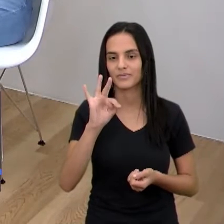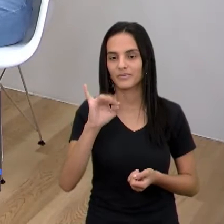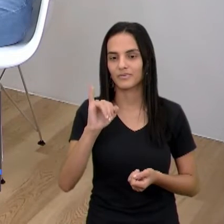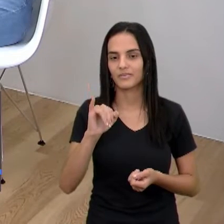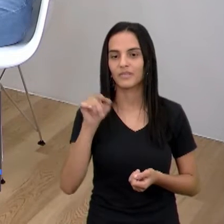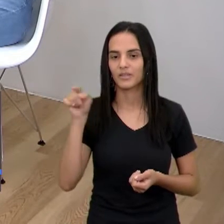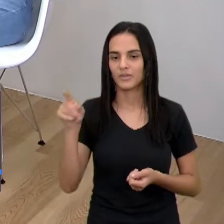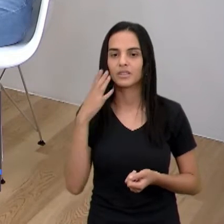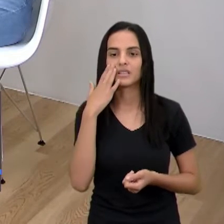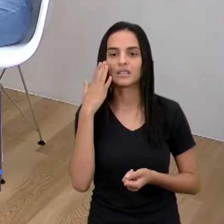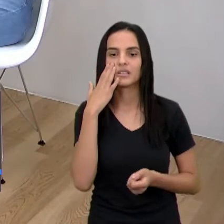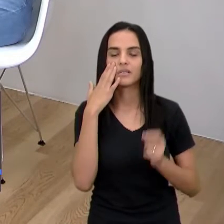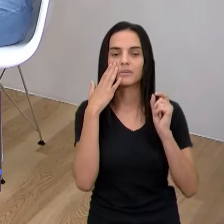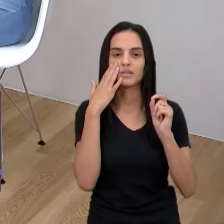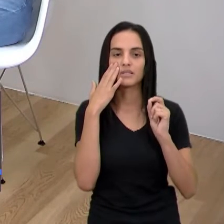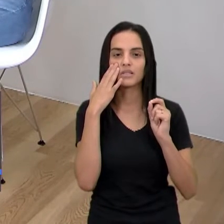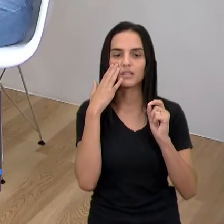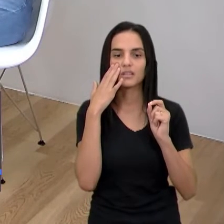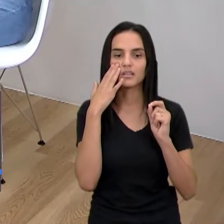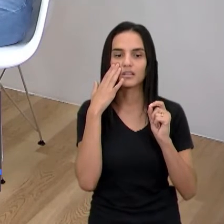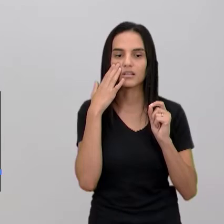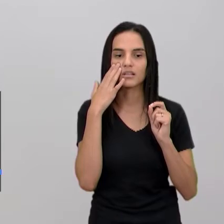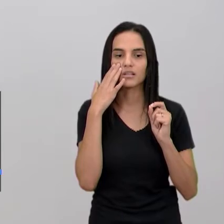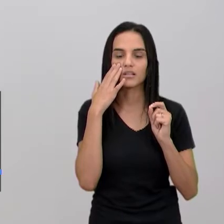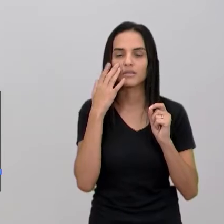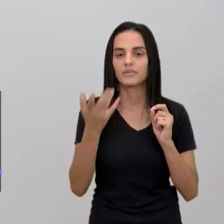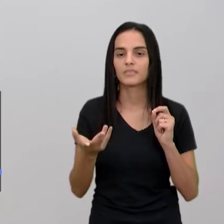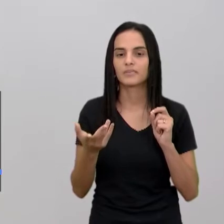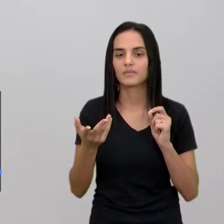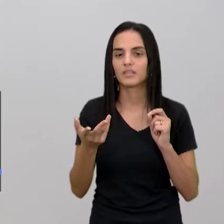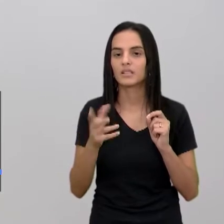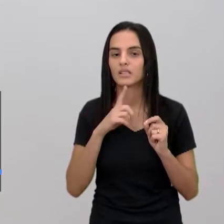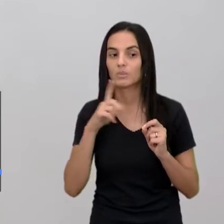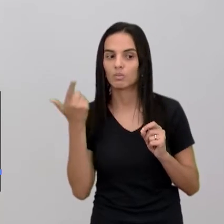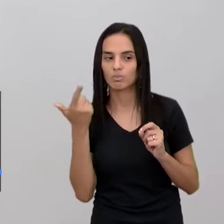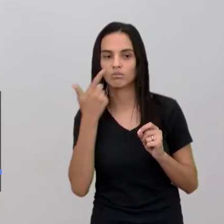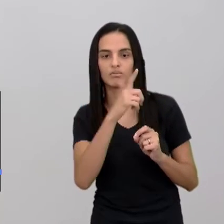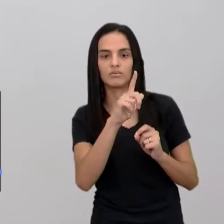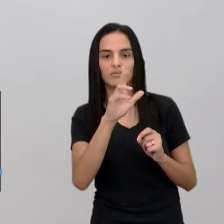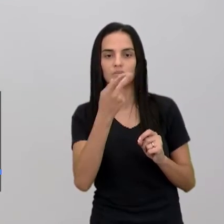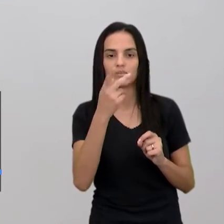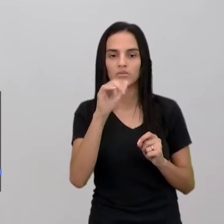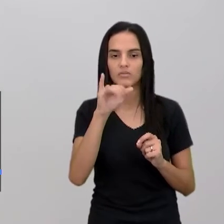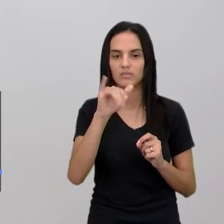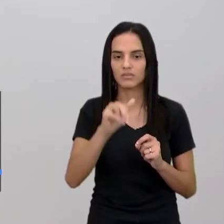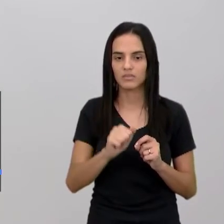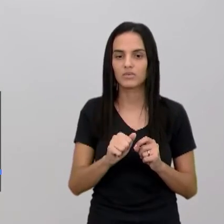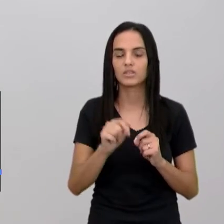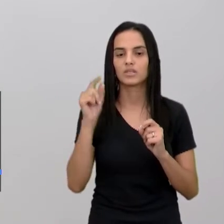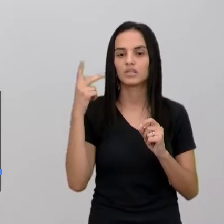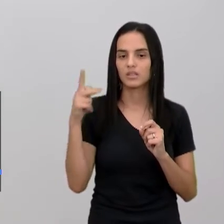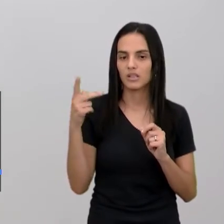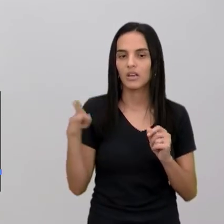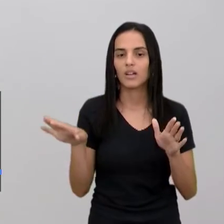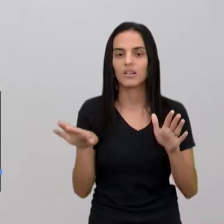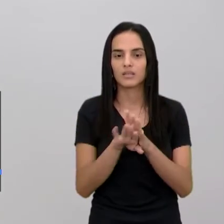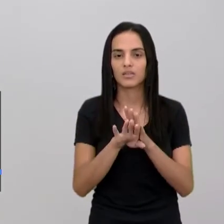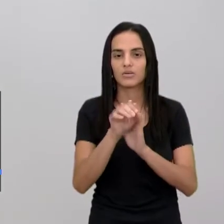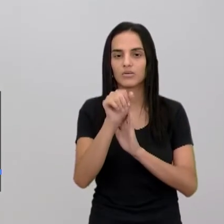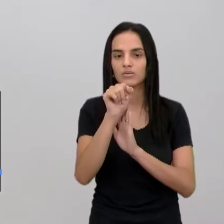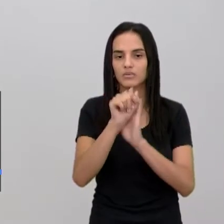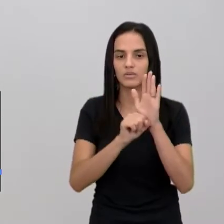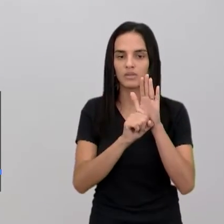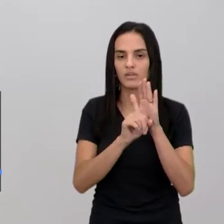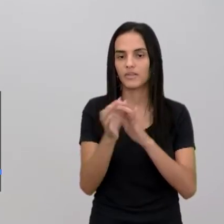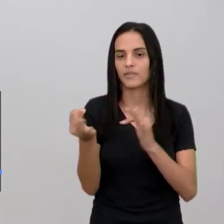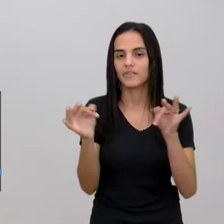sabe quem foi a potência estrangeira que conquistou o Haiti e manteve como colônia até o século